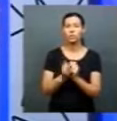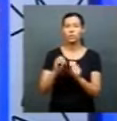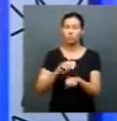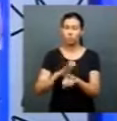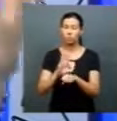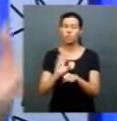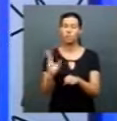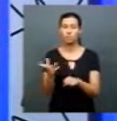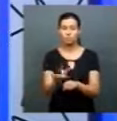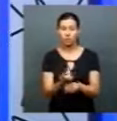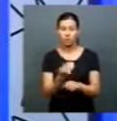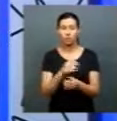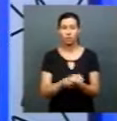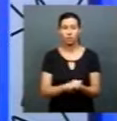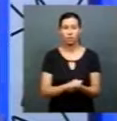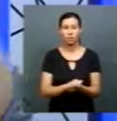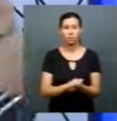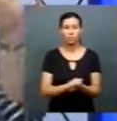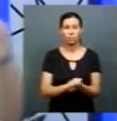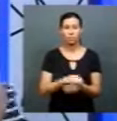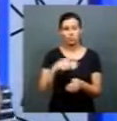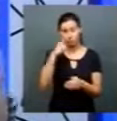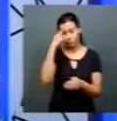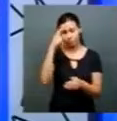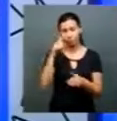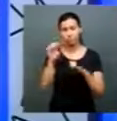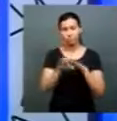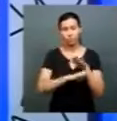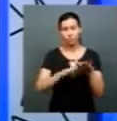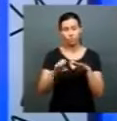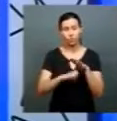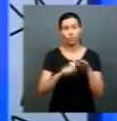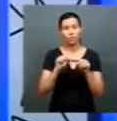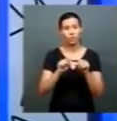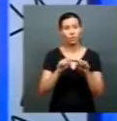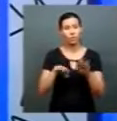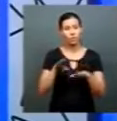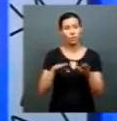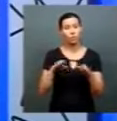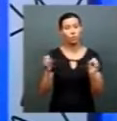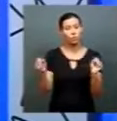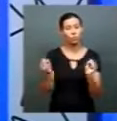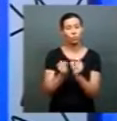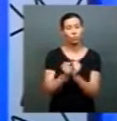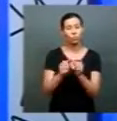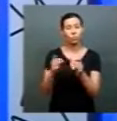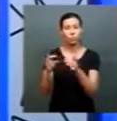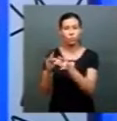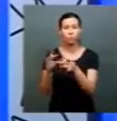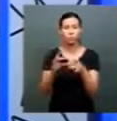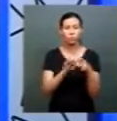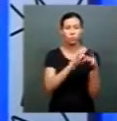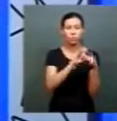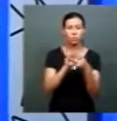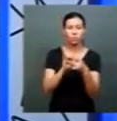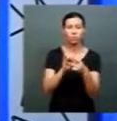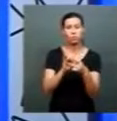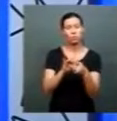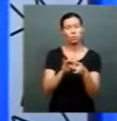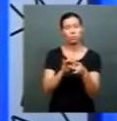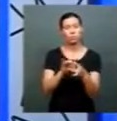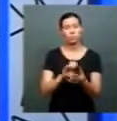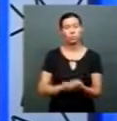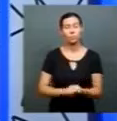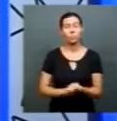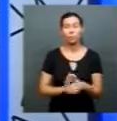uma questão, pensando nessas empresas maiores, mas elas muitas vezes já se fundiram, se associaram, não tem restrição a isso, As empresas,